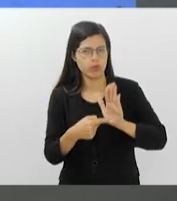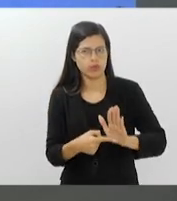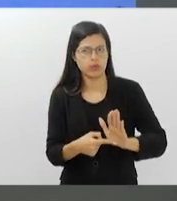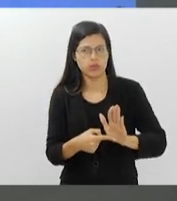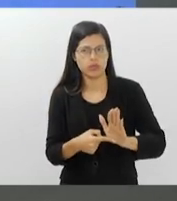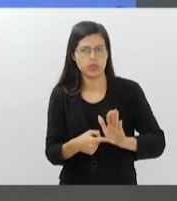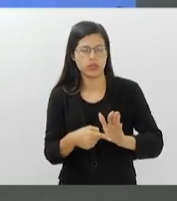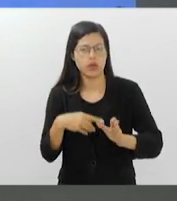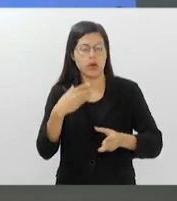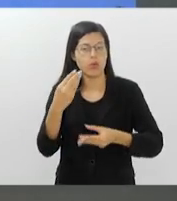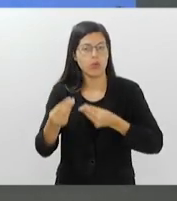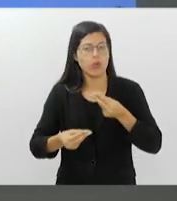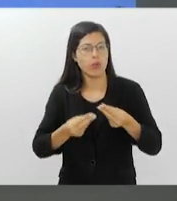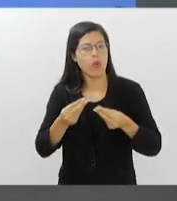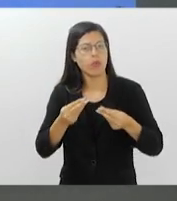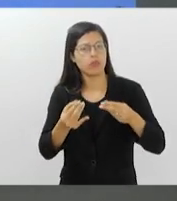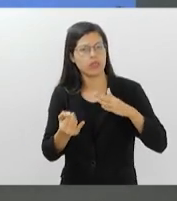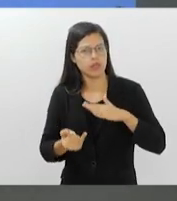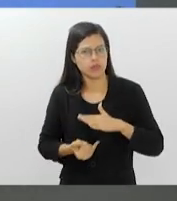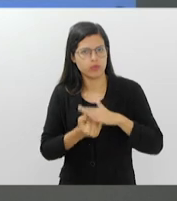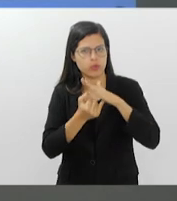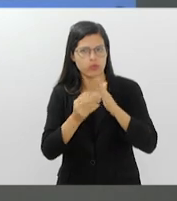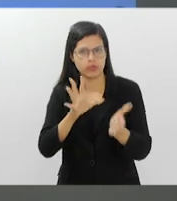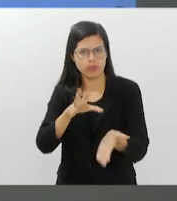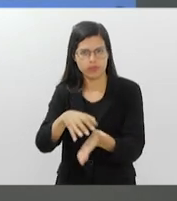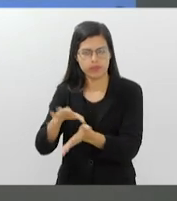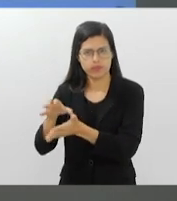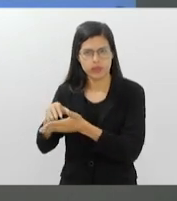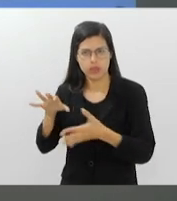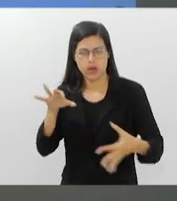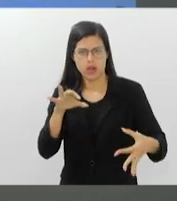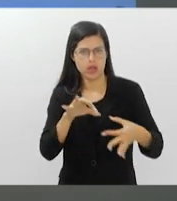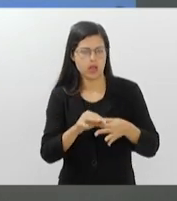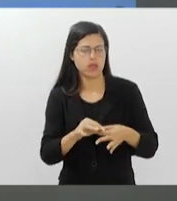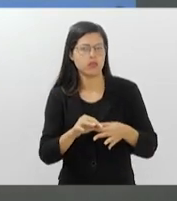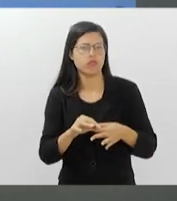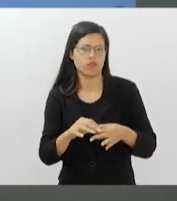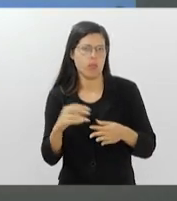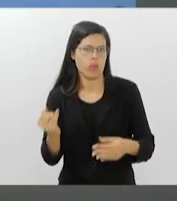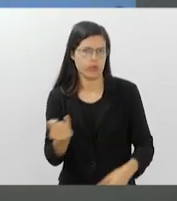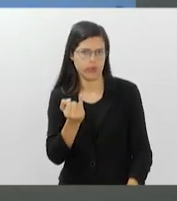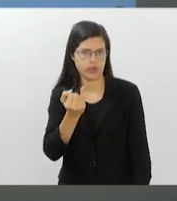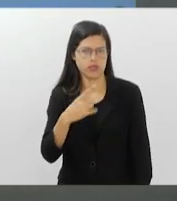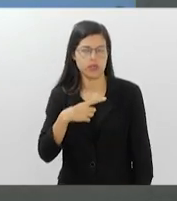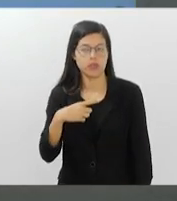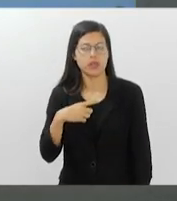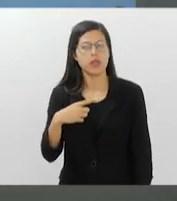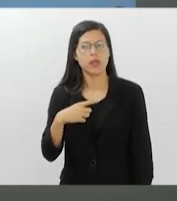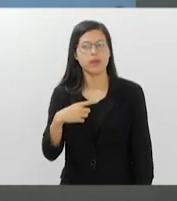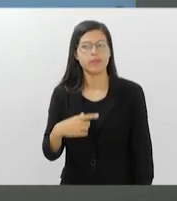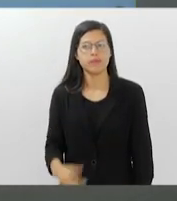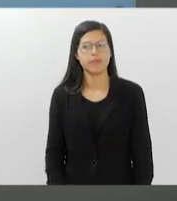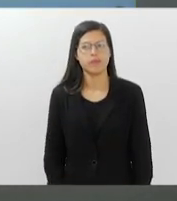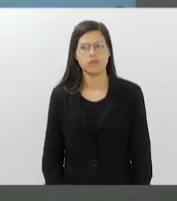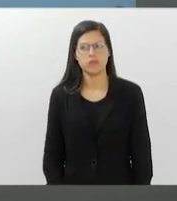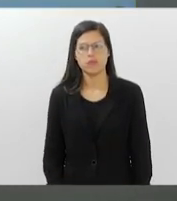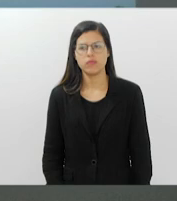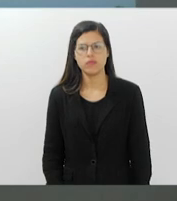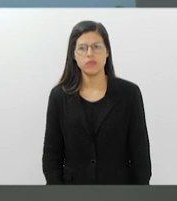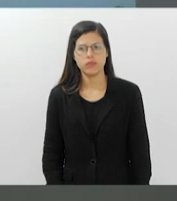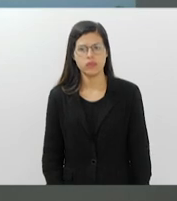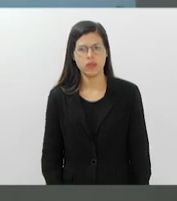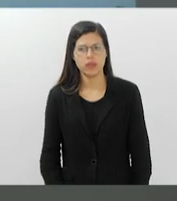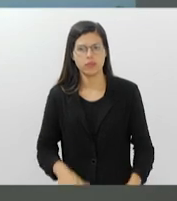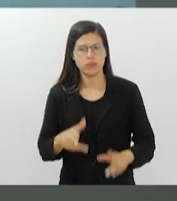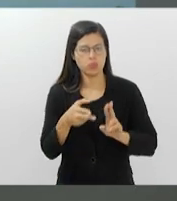capilaridade que essas organizações que compõem o fó possuem nesses espaços né então por vezes o próprio sistema